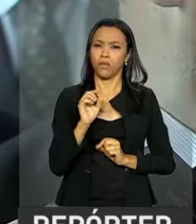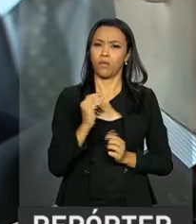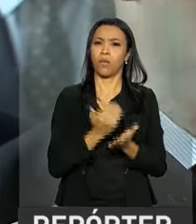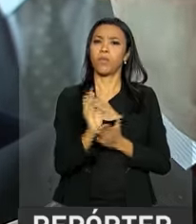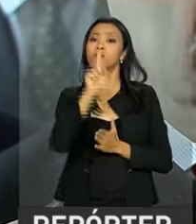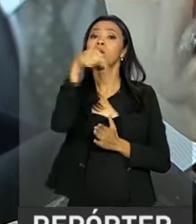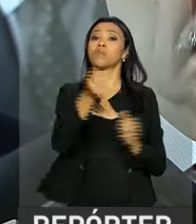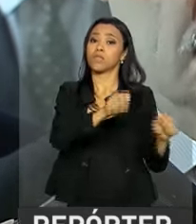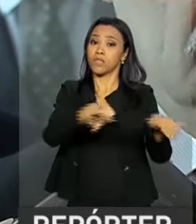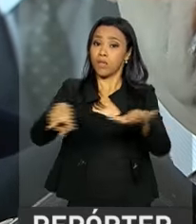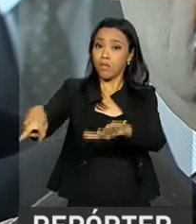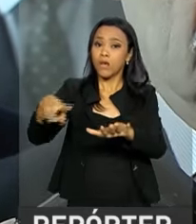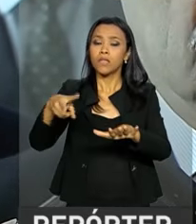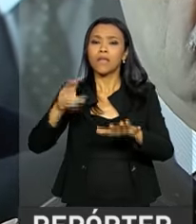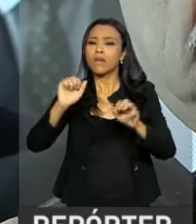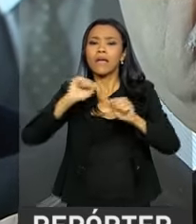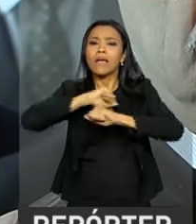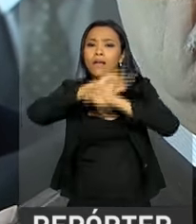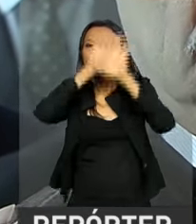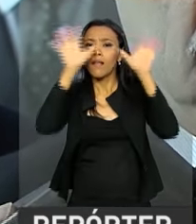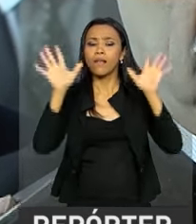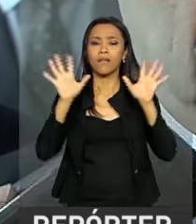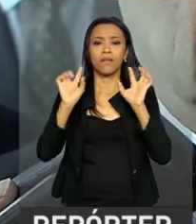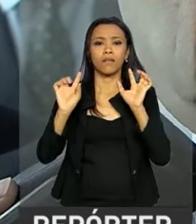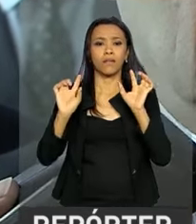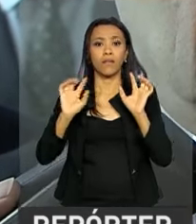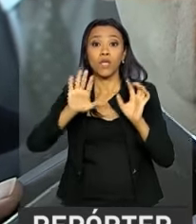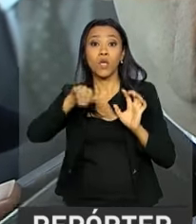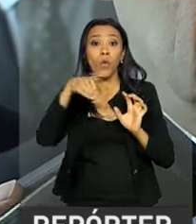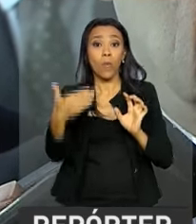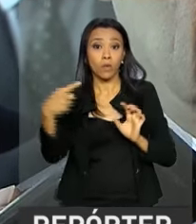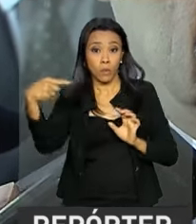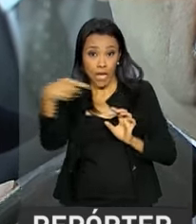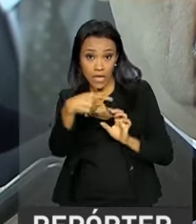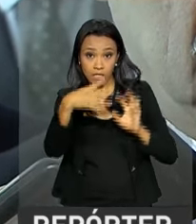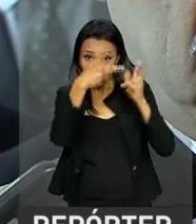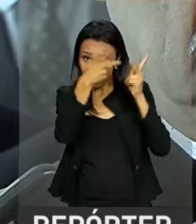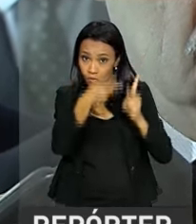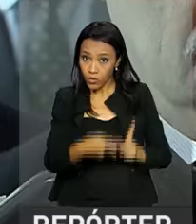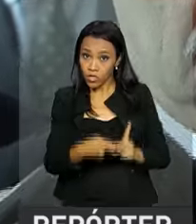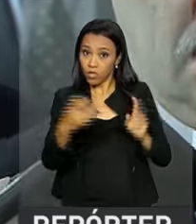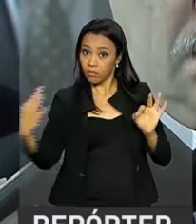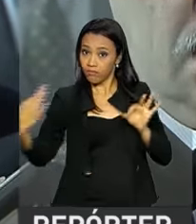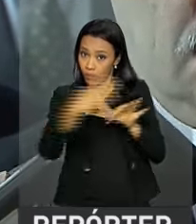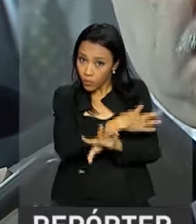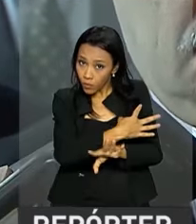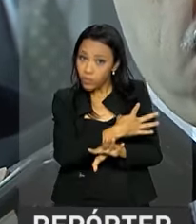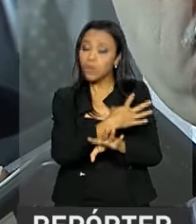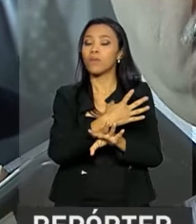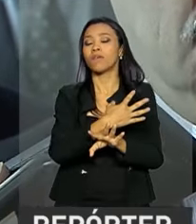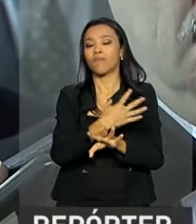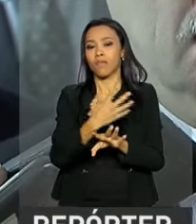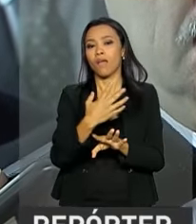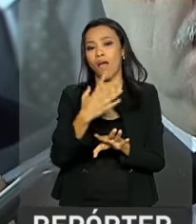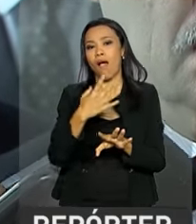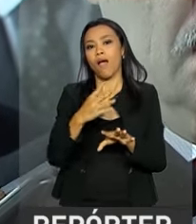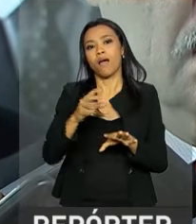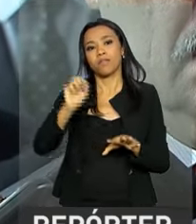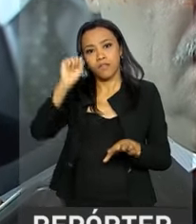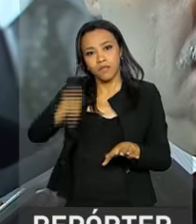que vem, uma noção clara de quando este projeto está finalizado, quando aí nós